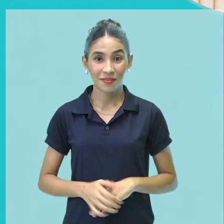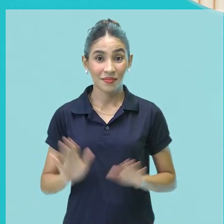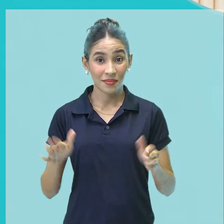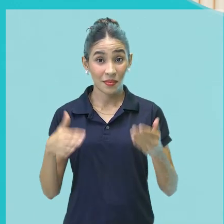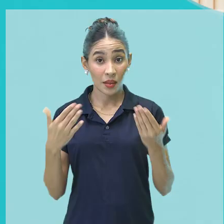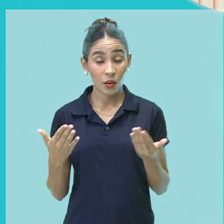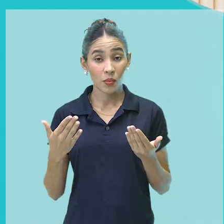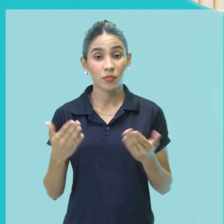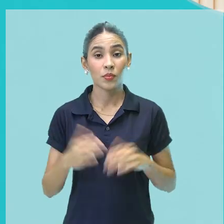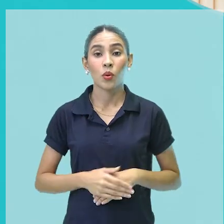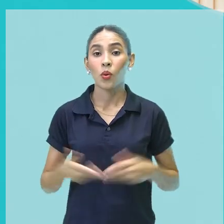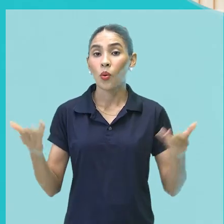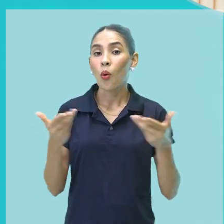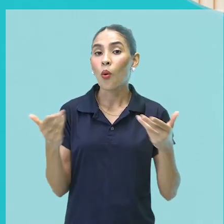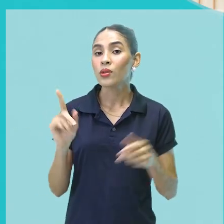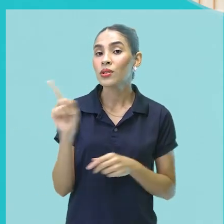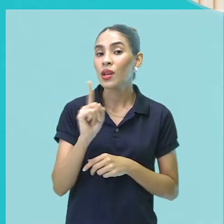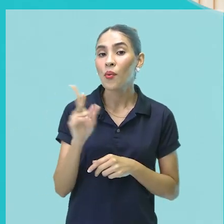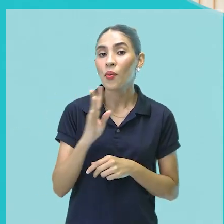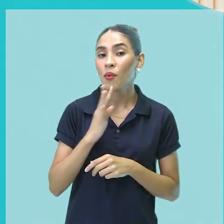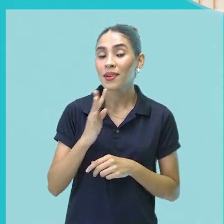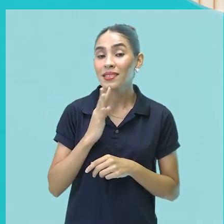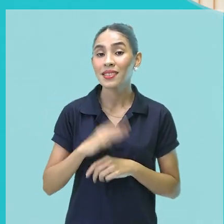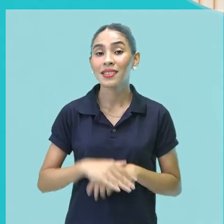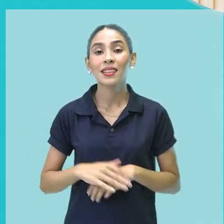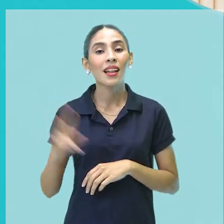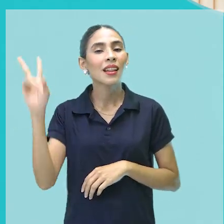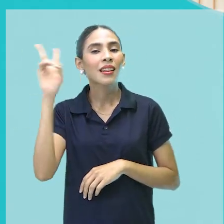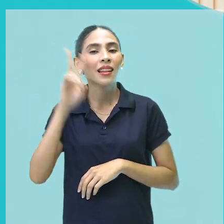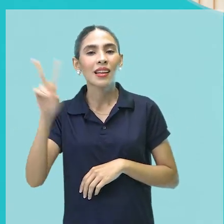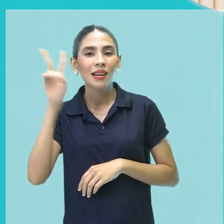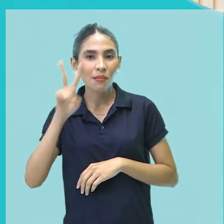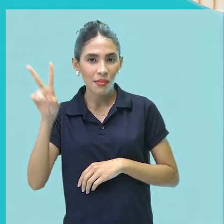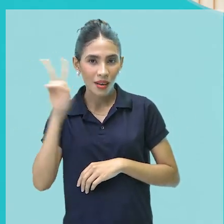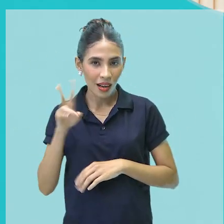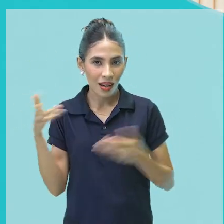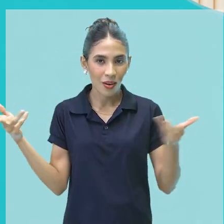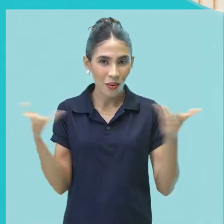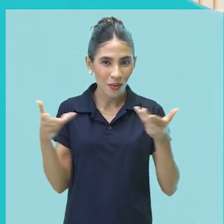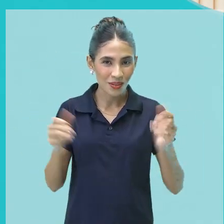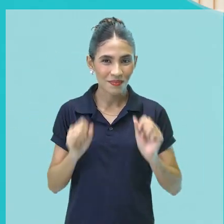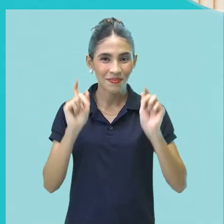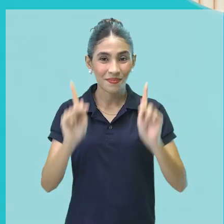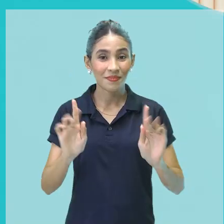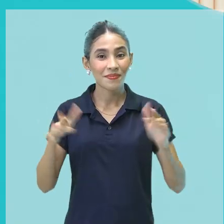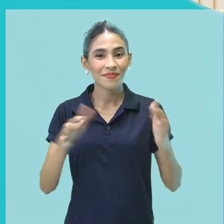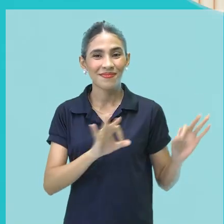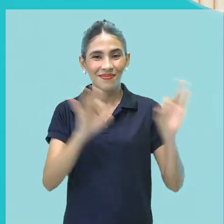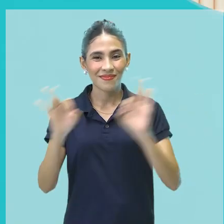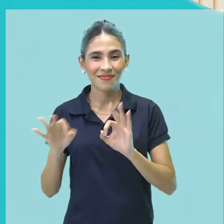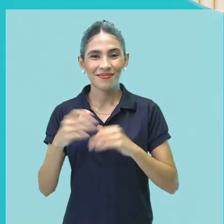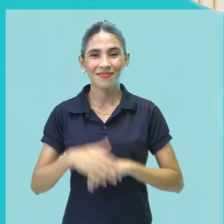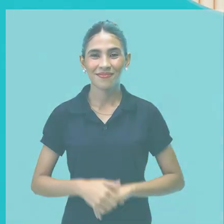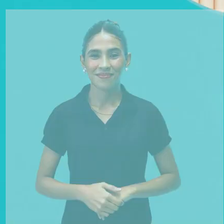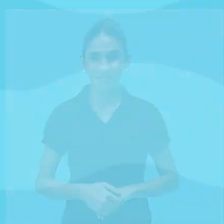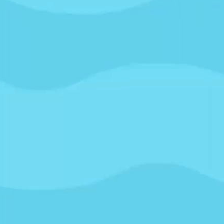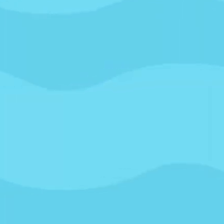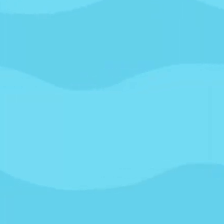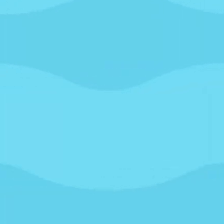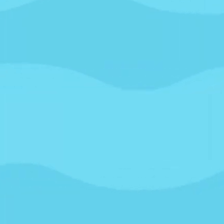Então, nós não iremos conhecer, nós iremos revisitar hoje, não é isso? Então, vem comigo.